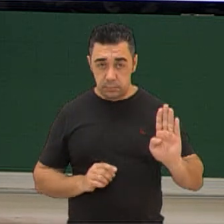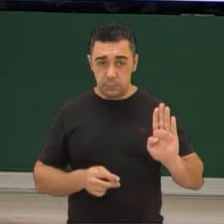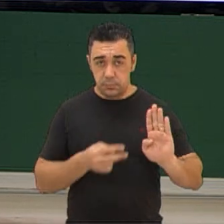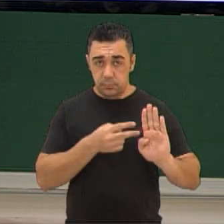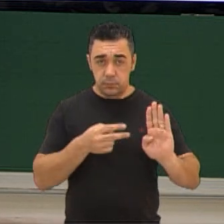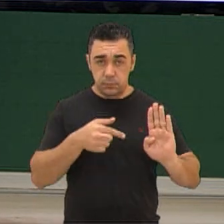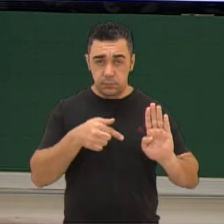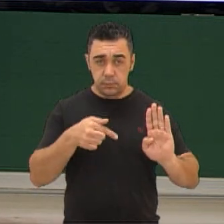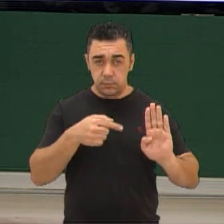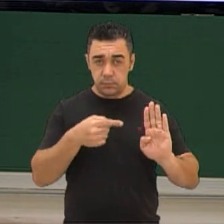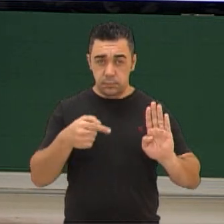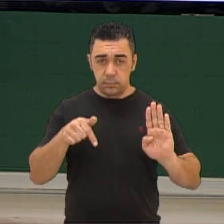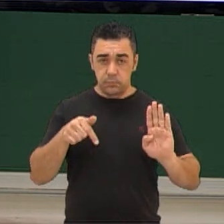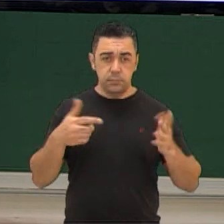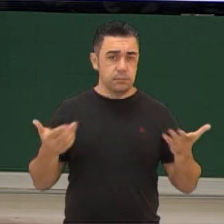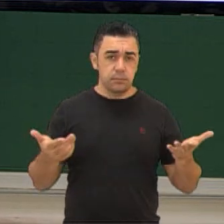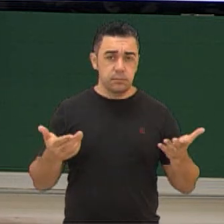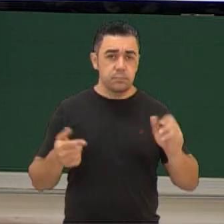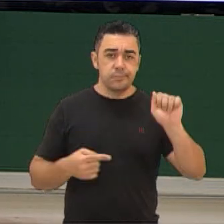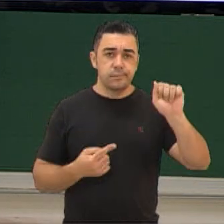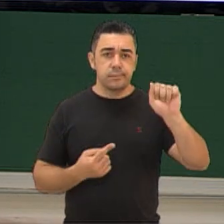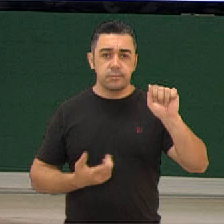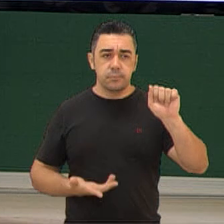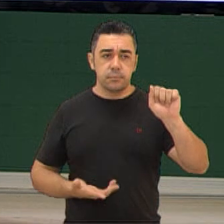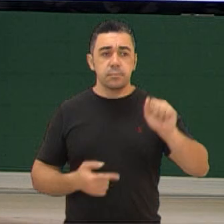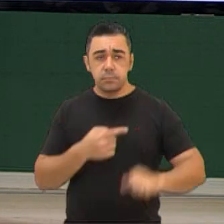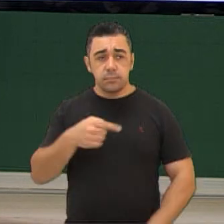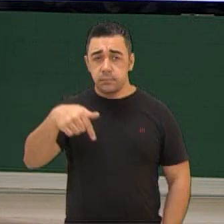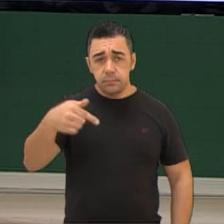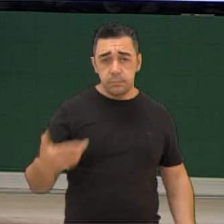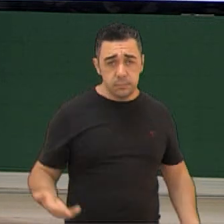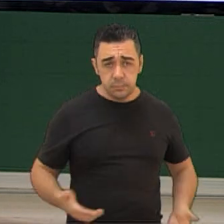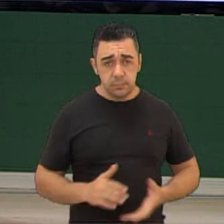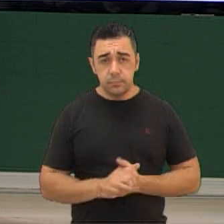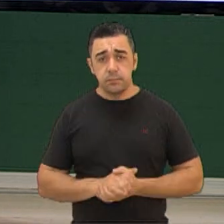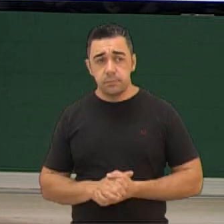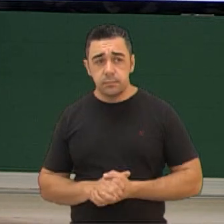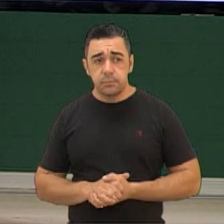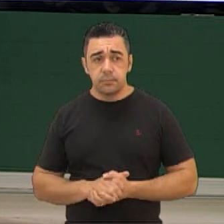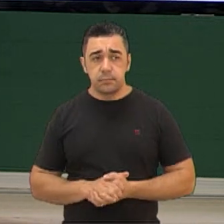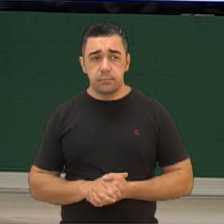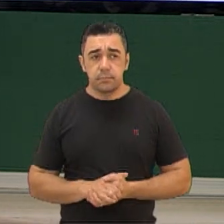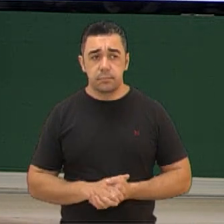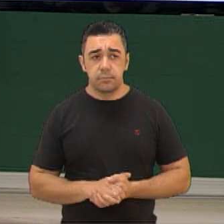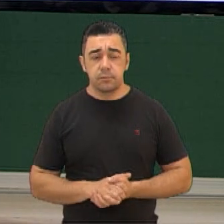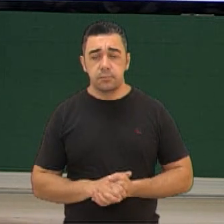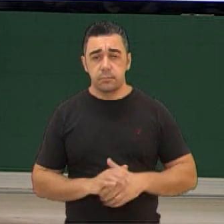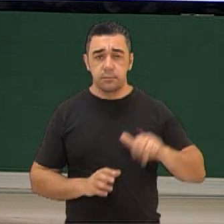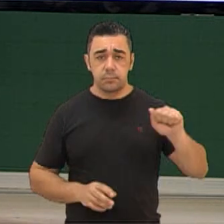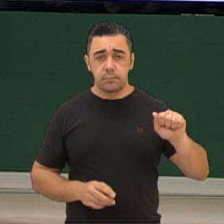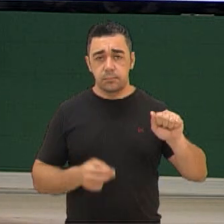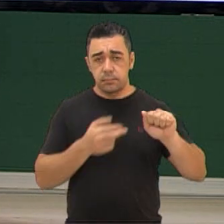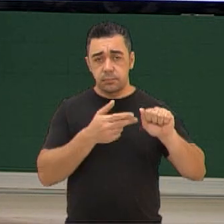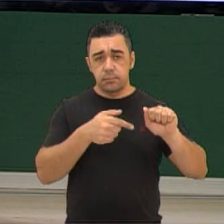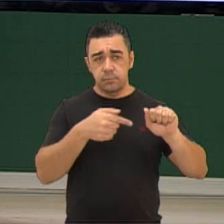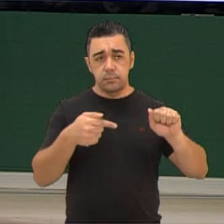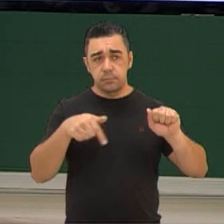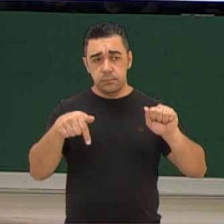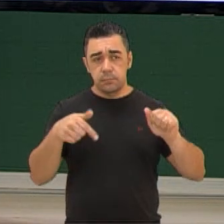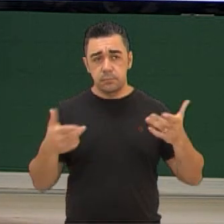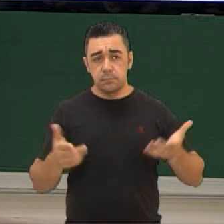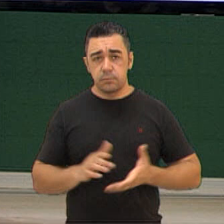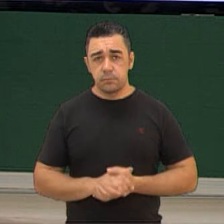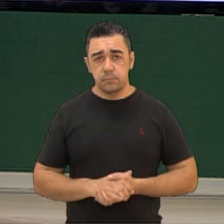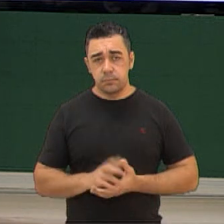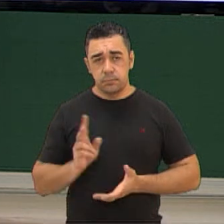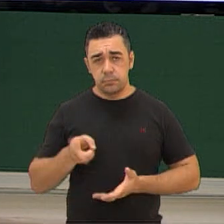7, por dedução, qual é o valor de A? Se A é igual a B e A é igual a menos 7,